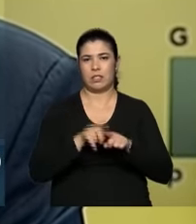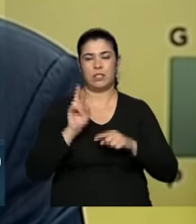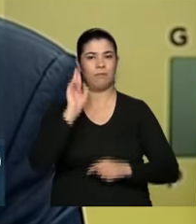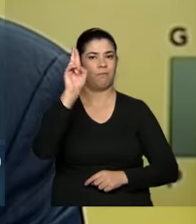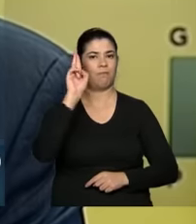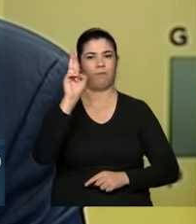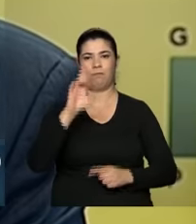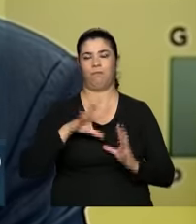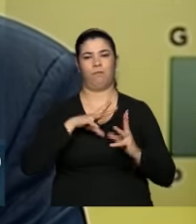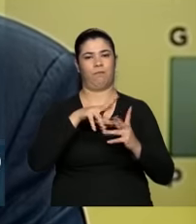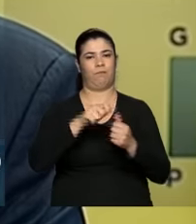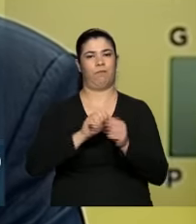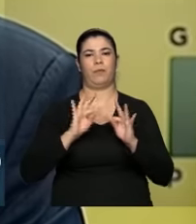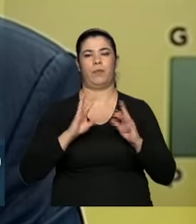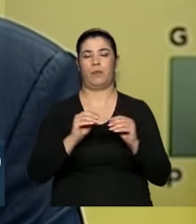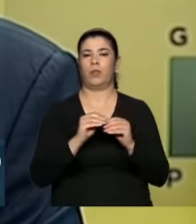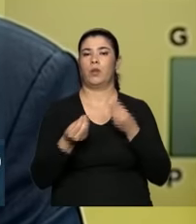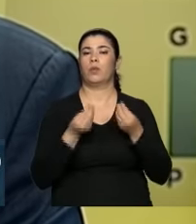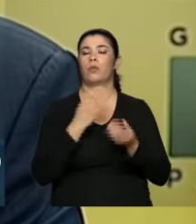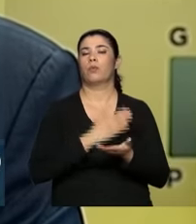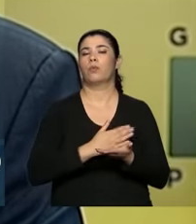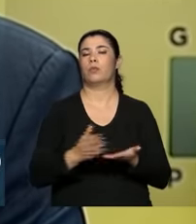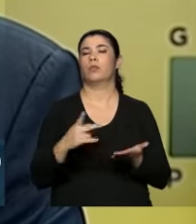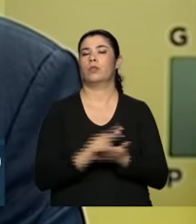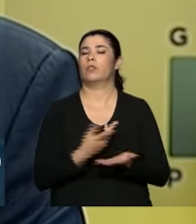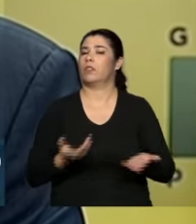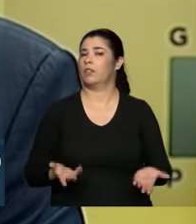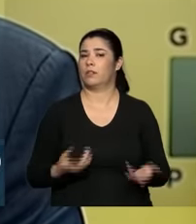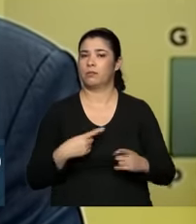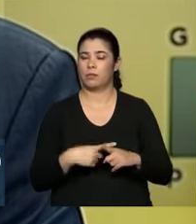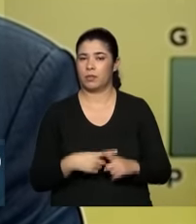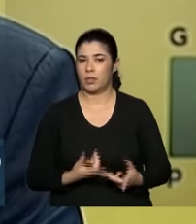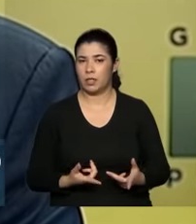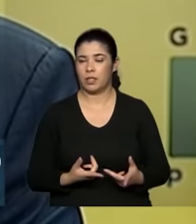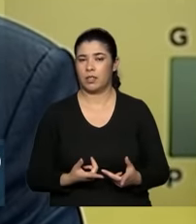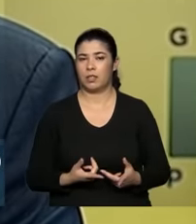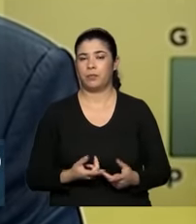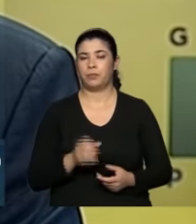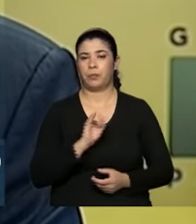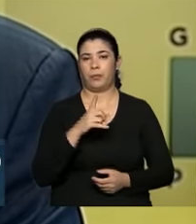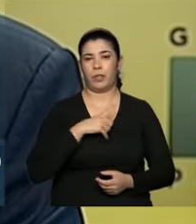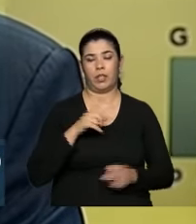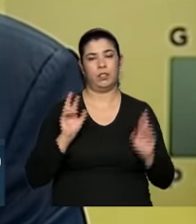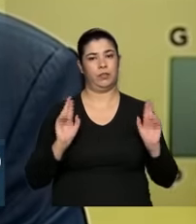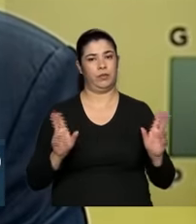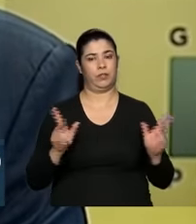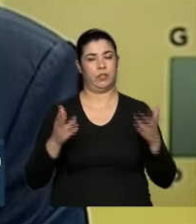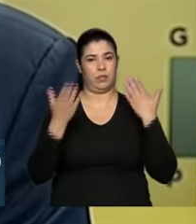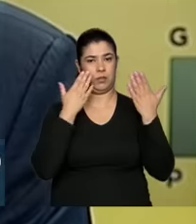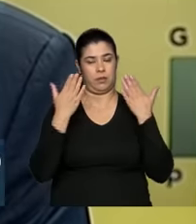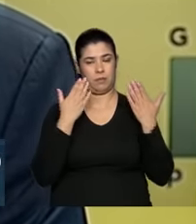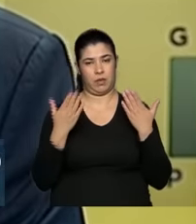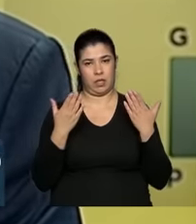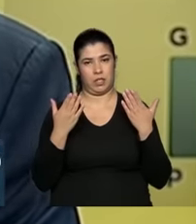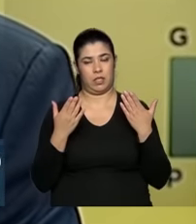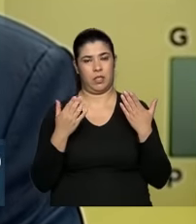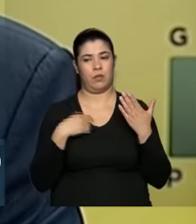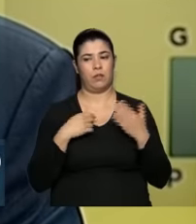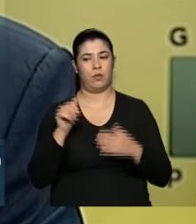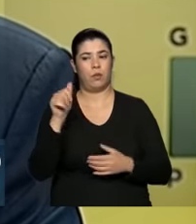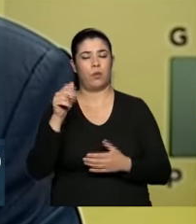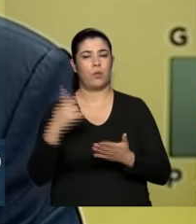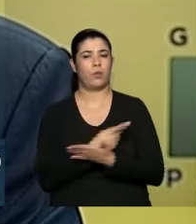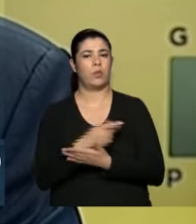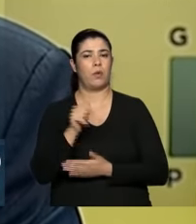inteiro. E isso como se deu? Se deu porque se há uma diferença notável entre a Primeira e a Segunda